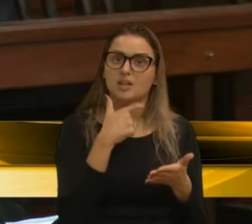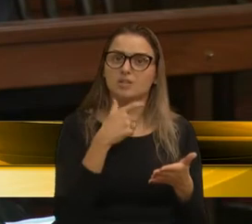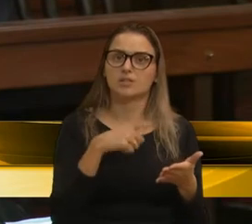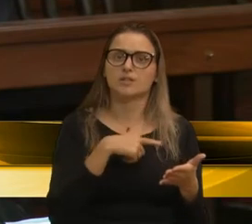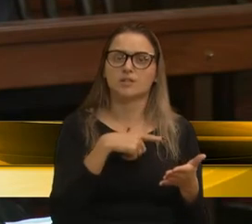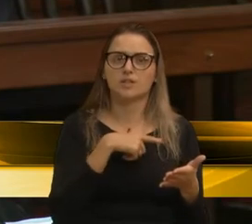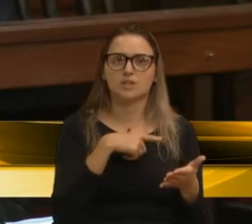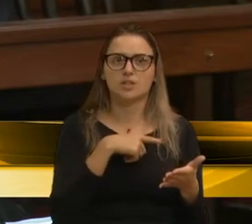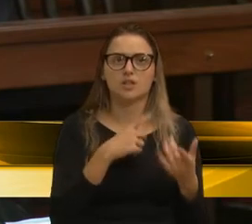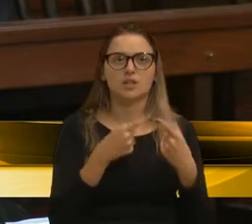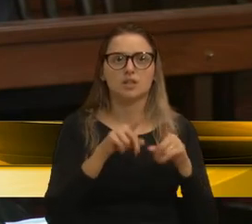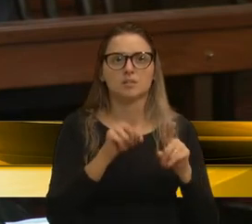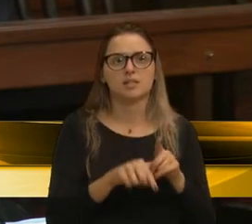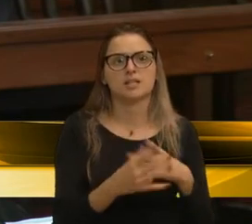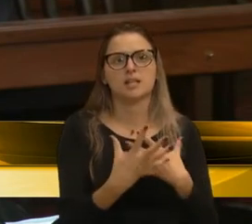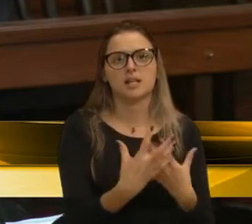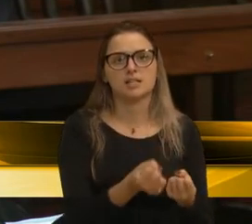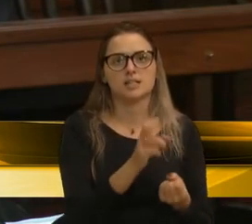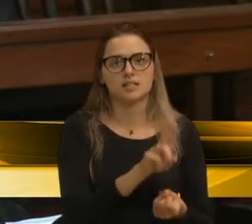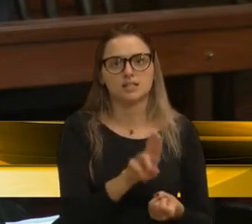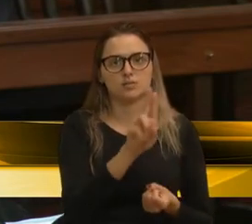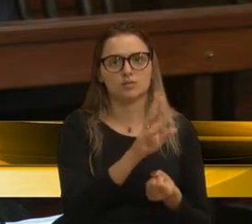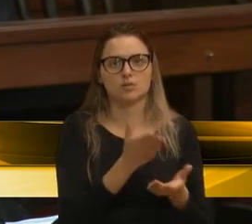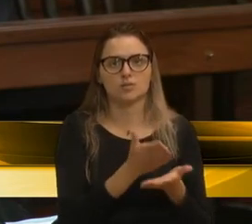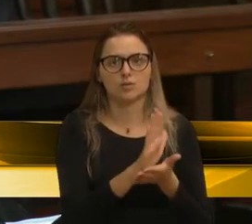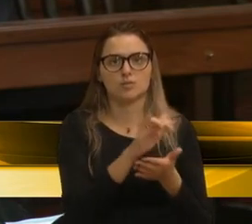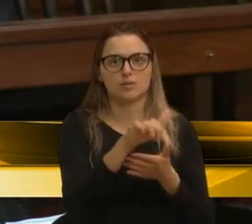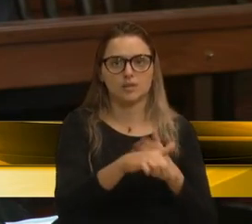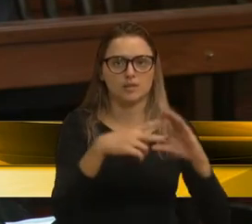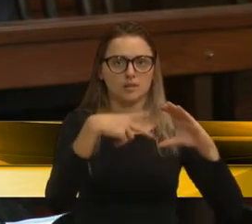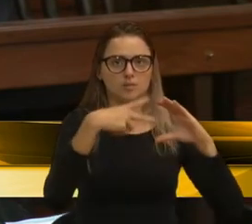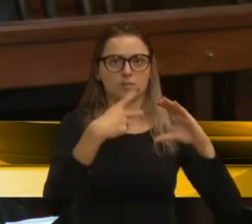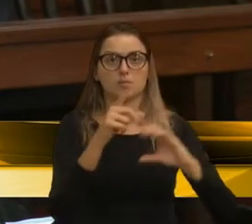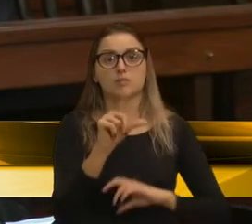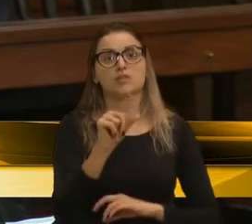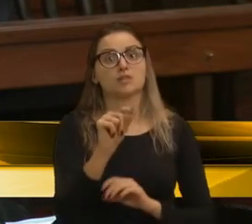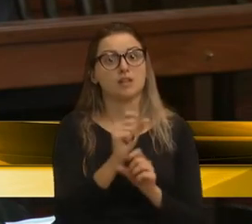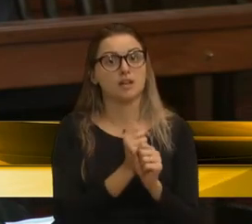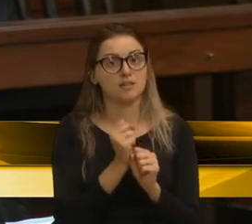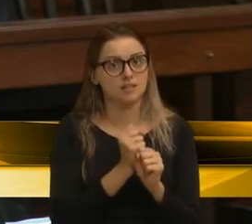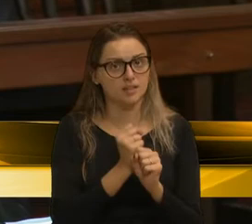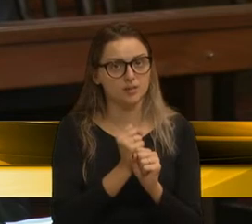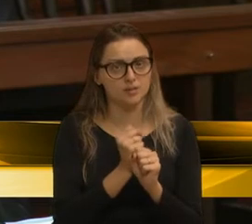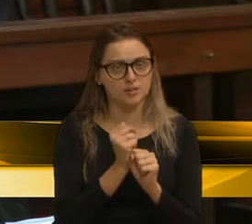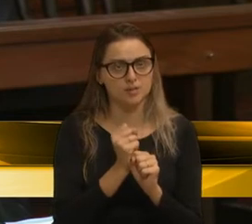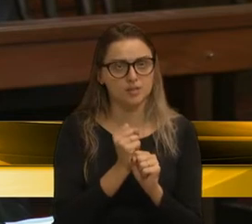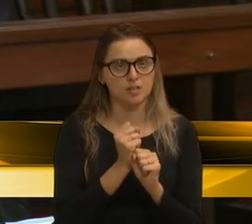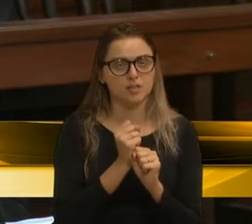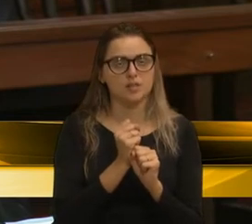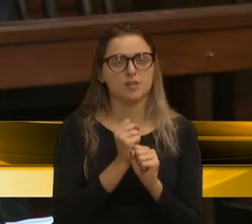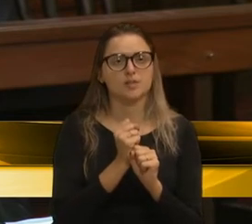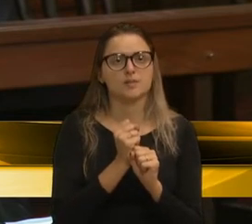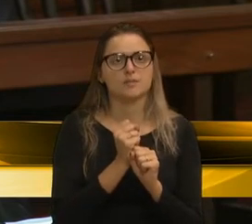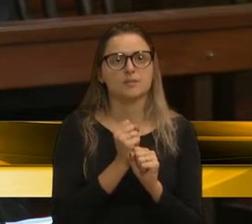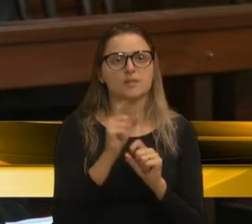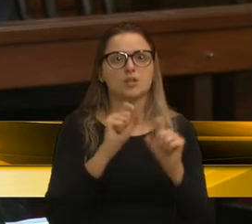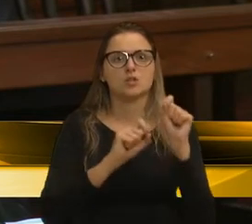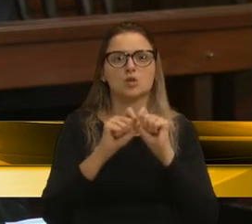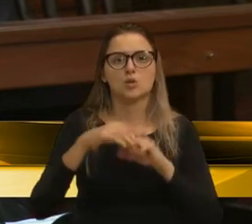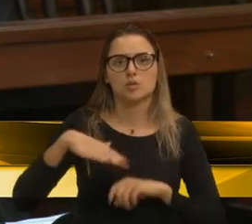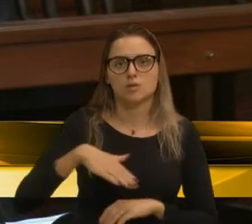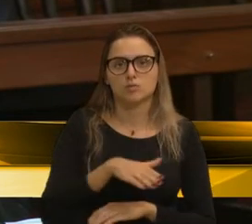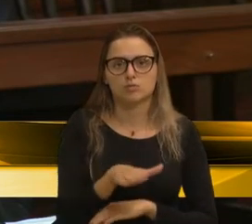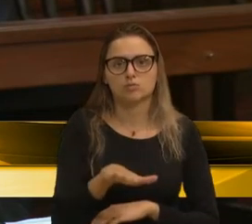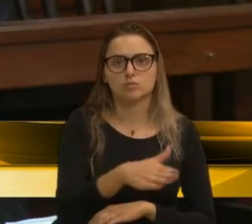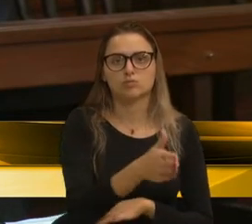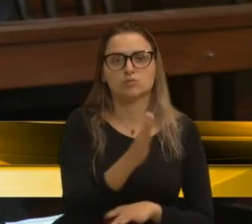na realidade era uma permissão de uso aprovada por essa casa por 10 anos, com relação à pista da